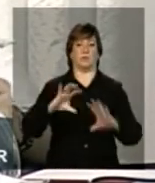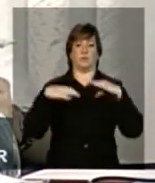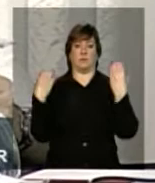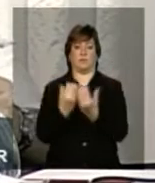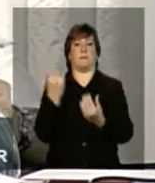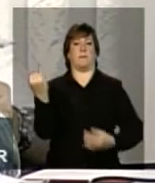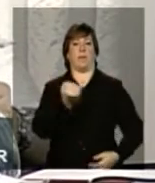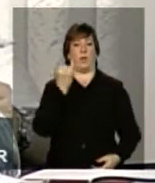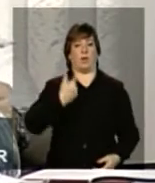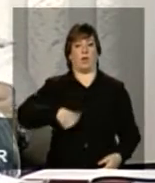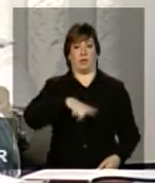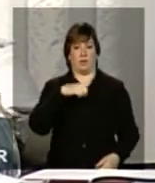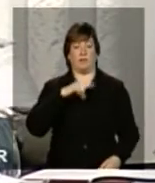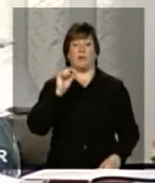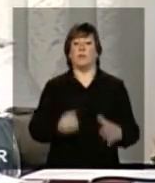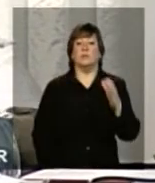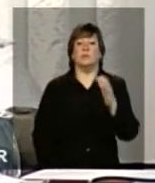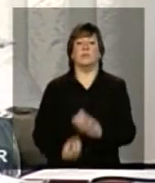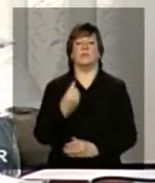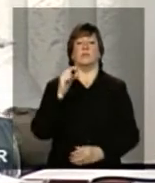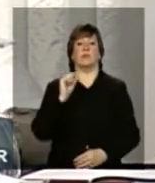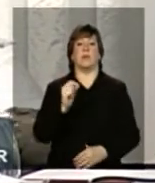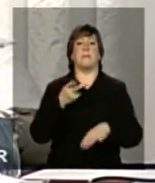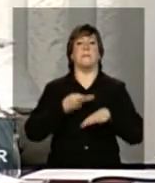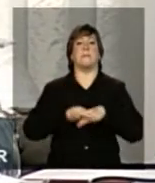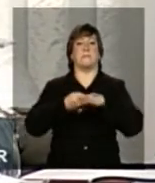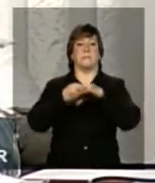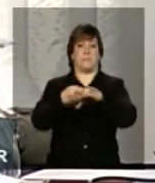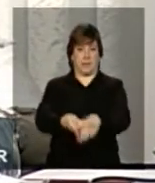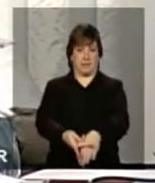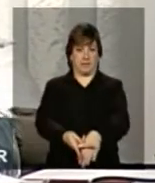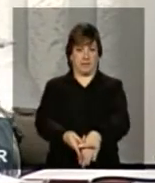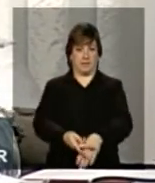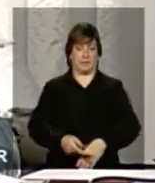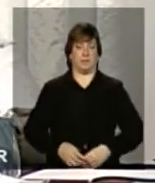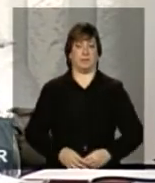tivemos foi o lançamento do prêmio